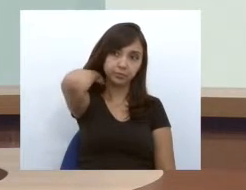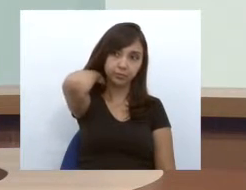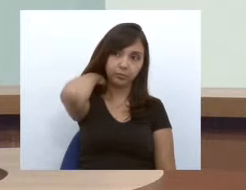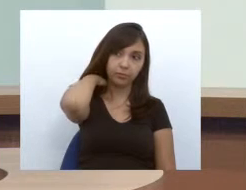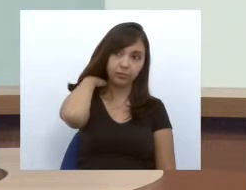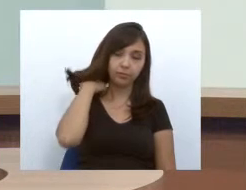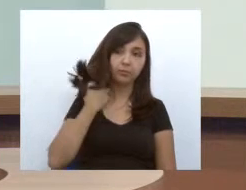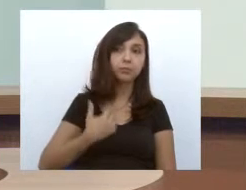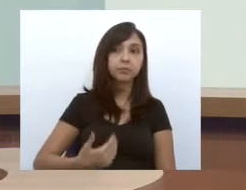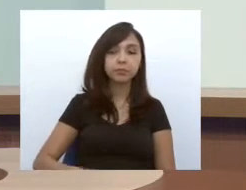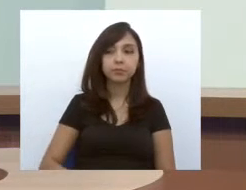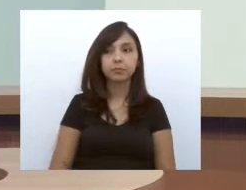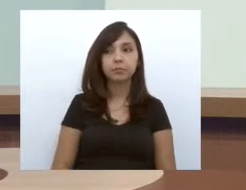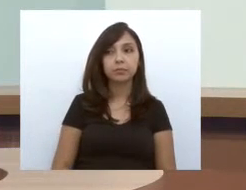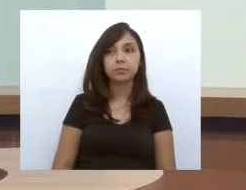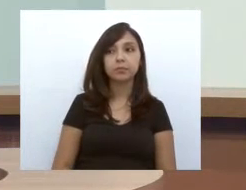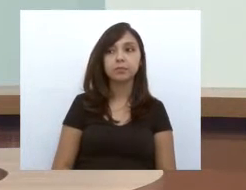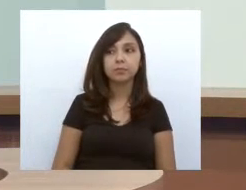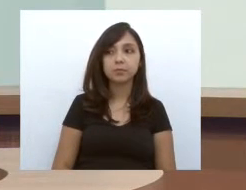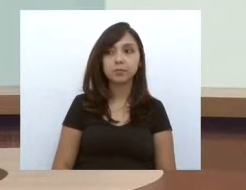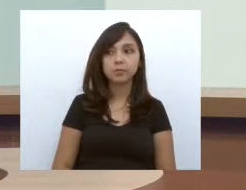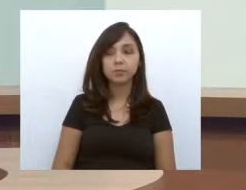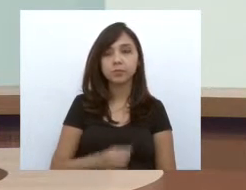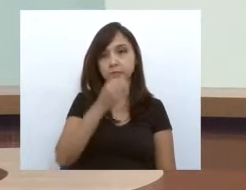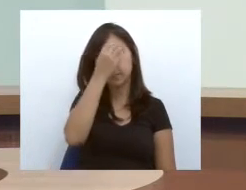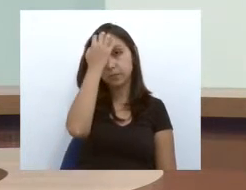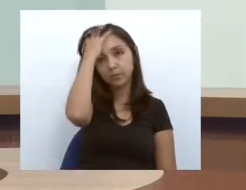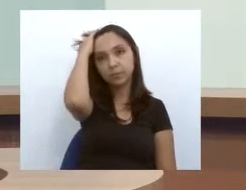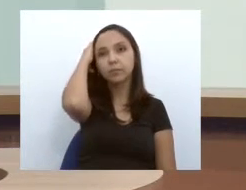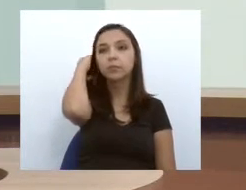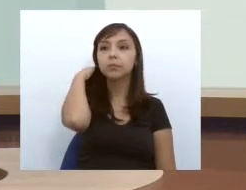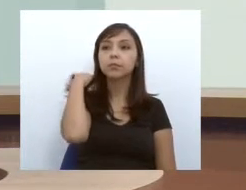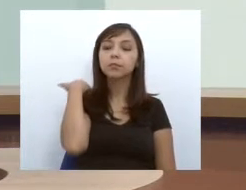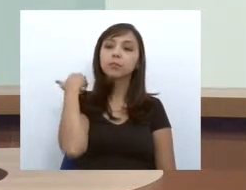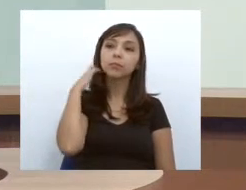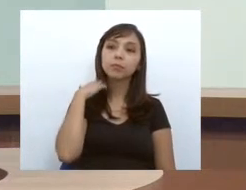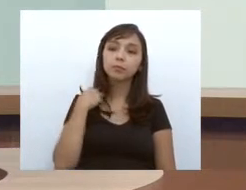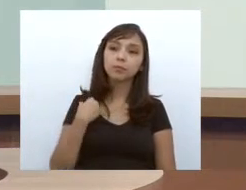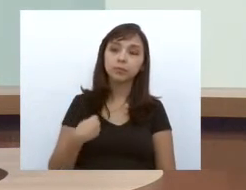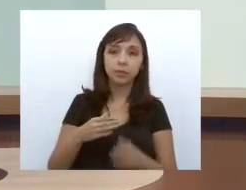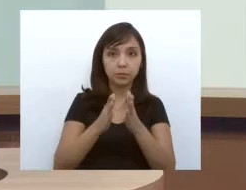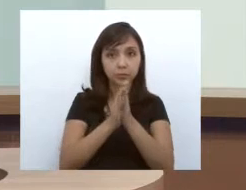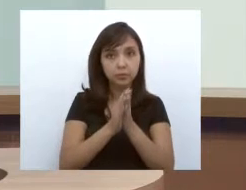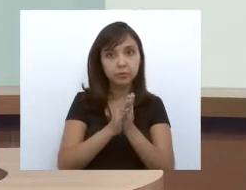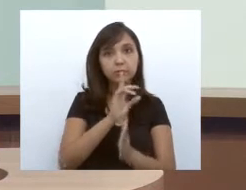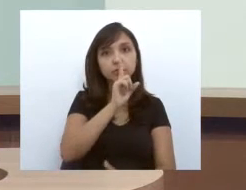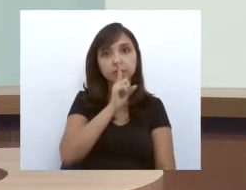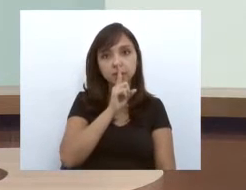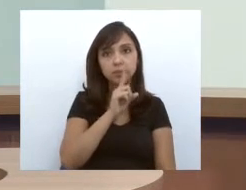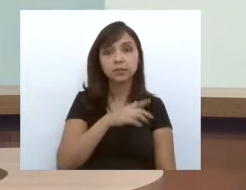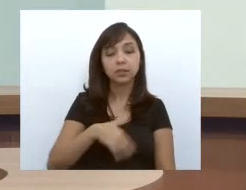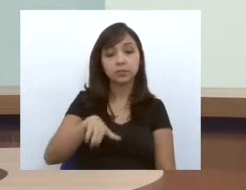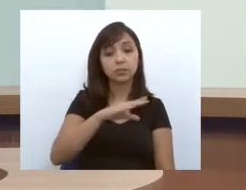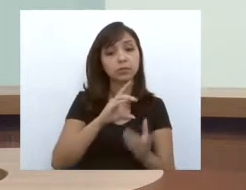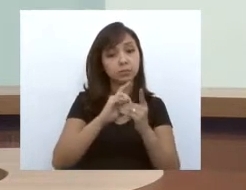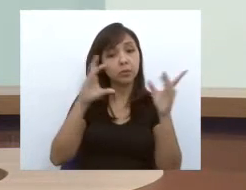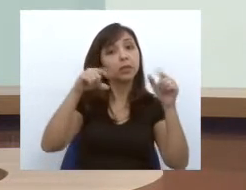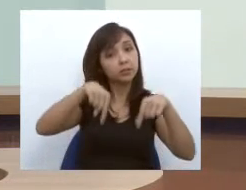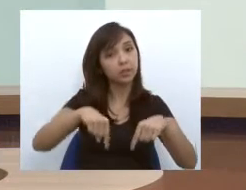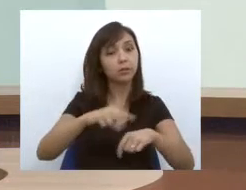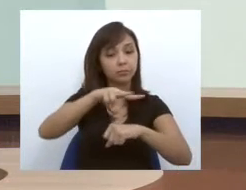gentileza, pessoal. Por favor. Foi muito Vamos ouvir, importante. Não. Por favor, a gente, nós vivemos num país democrático, por